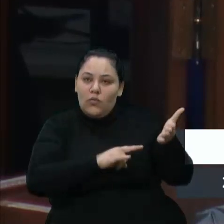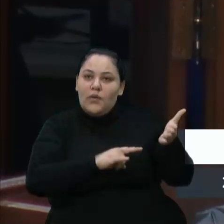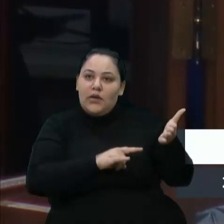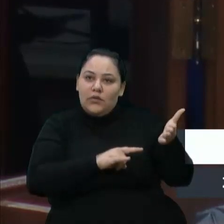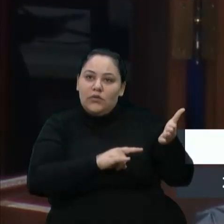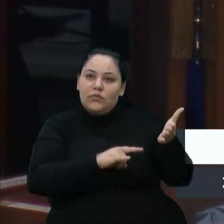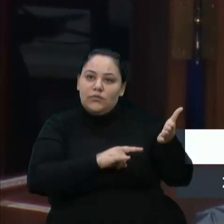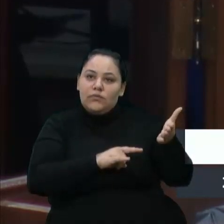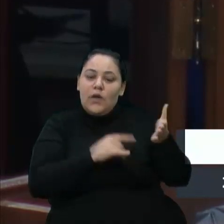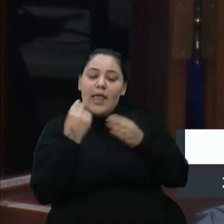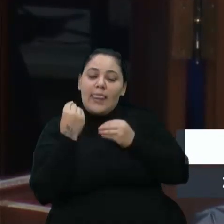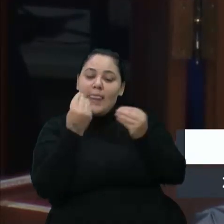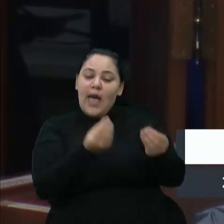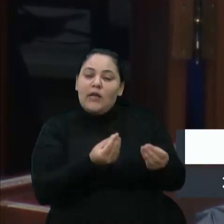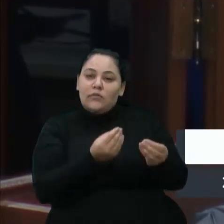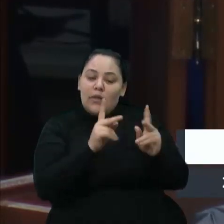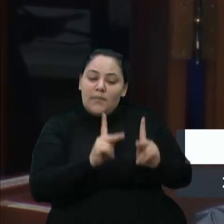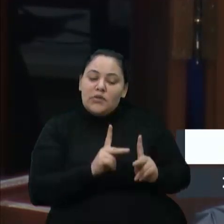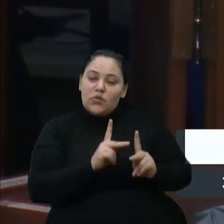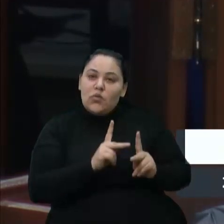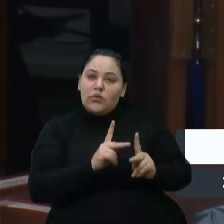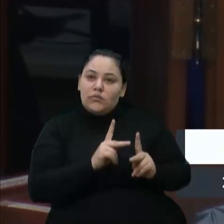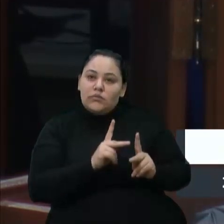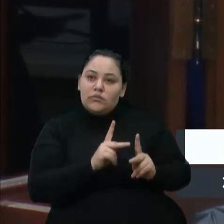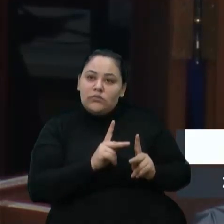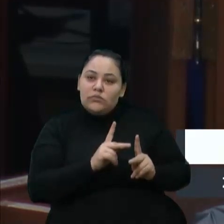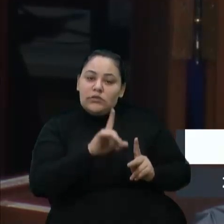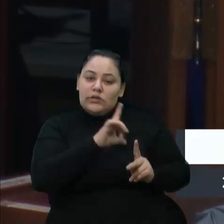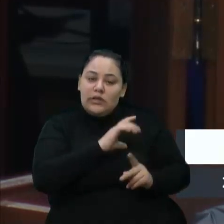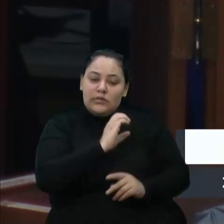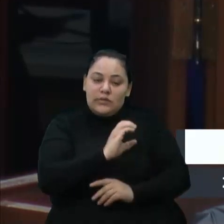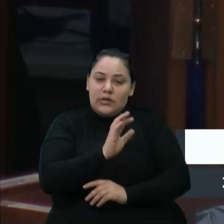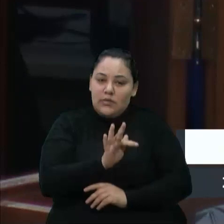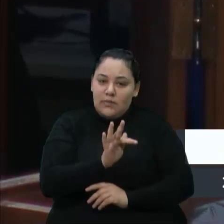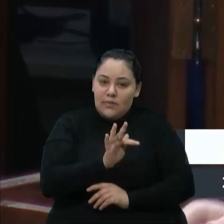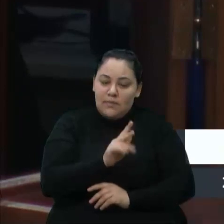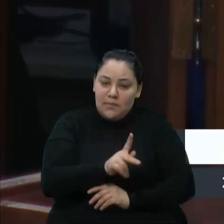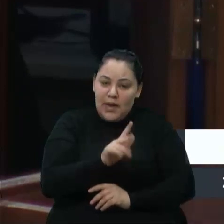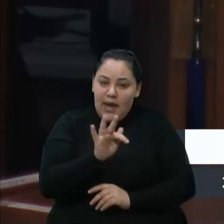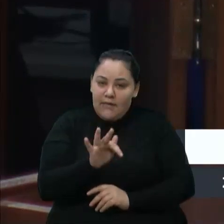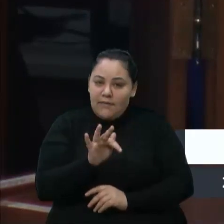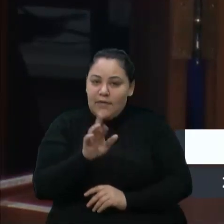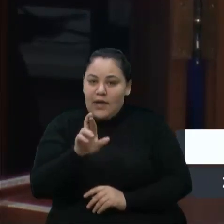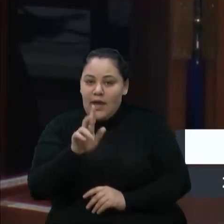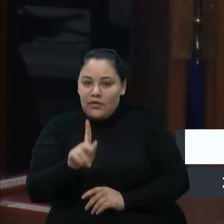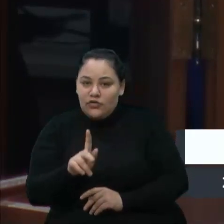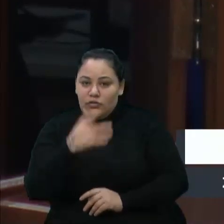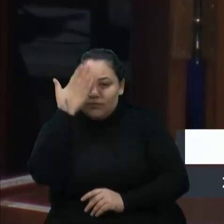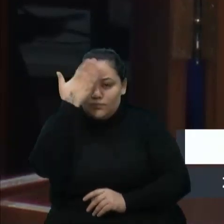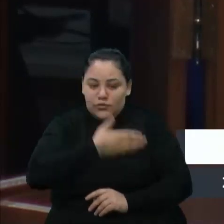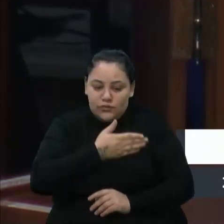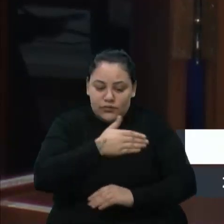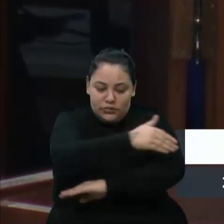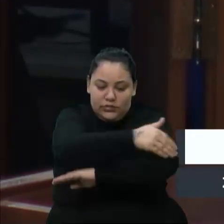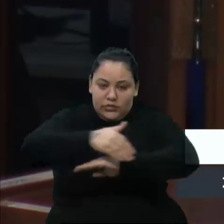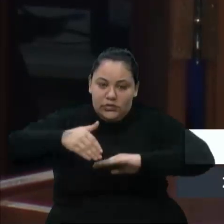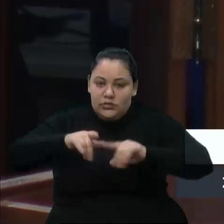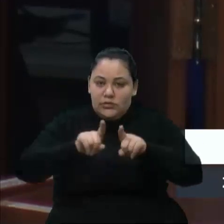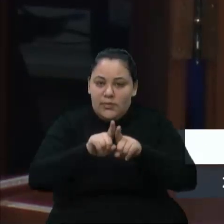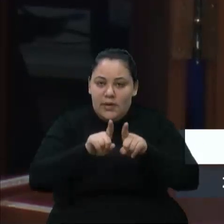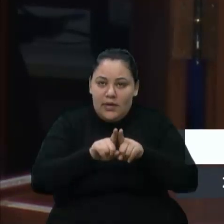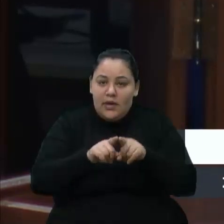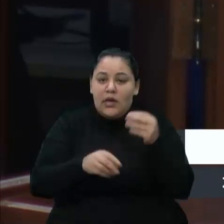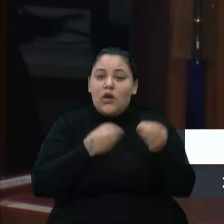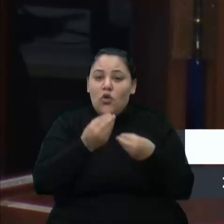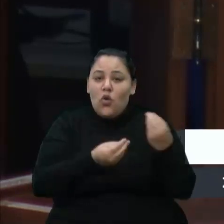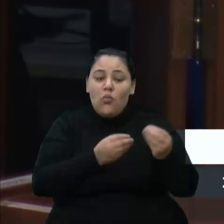pelo doador, contendo seu CPF, RG e comprovante de endereço, bem como a origem do